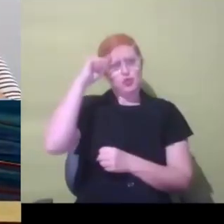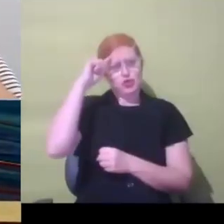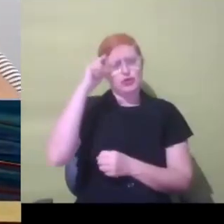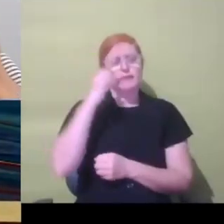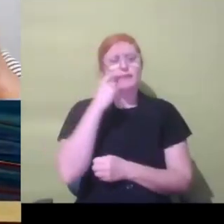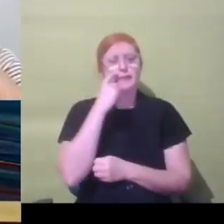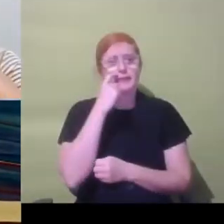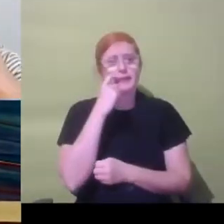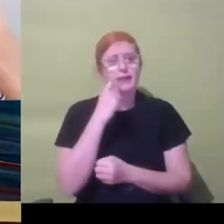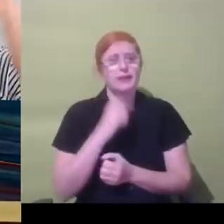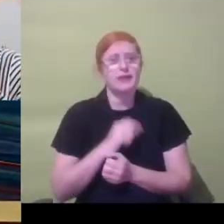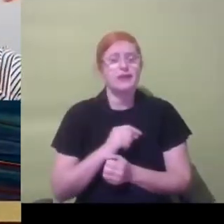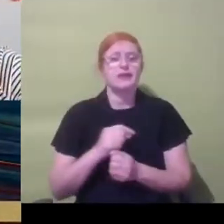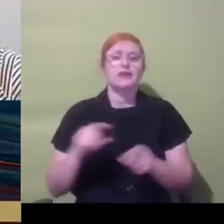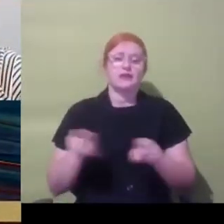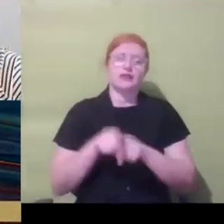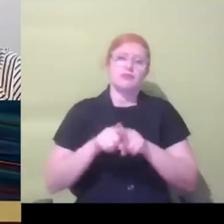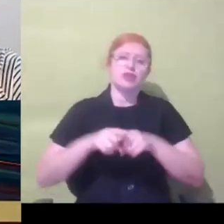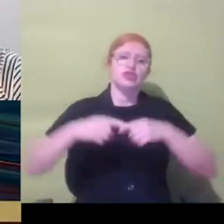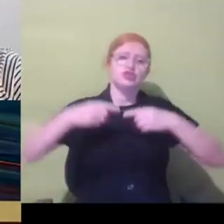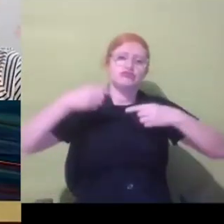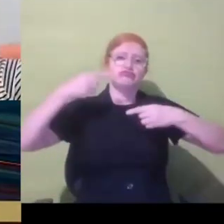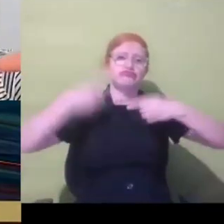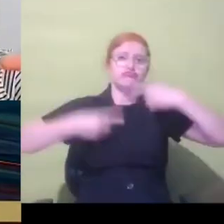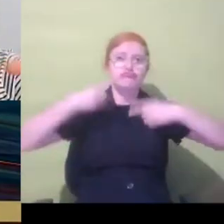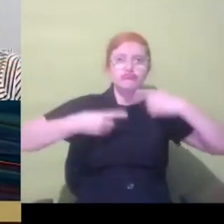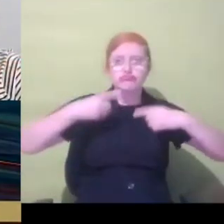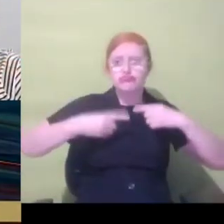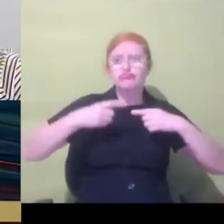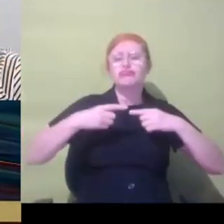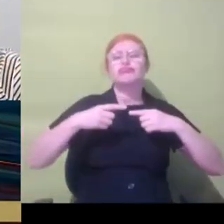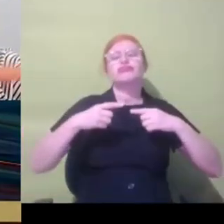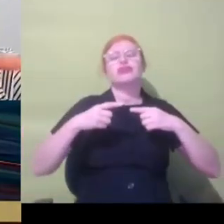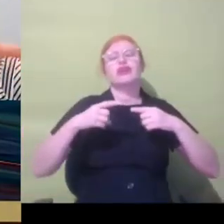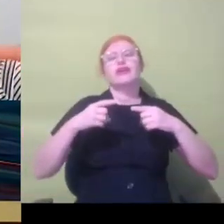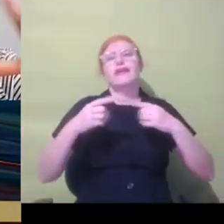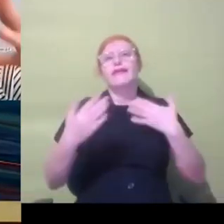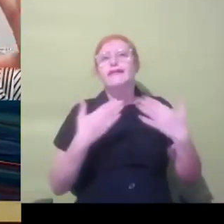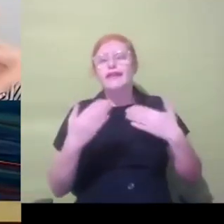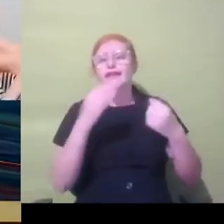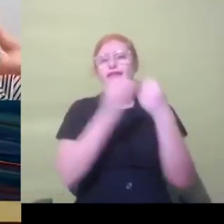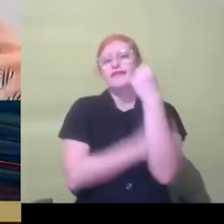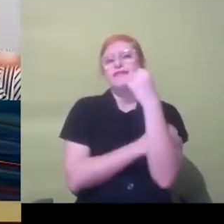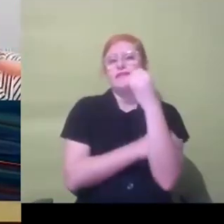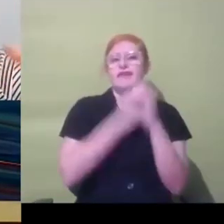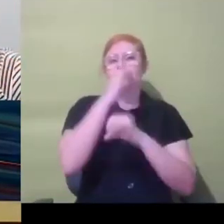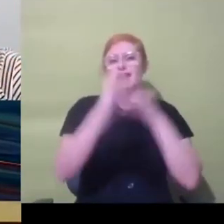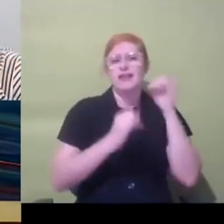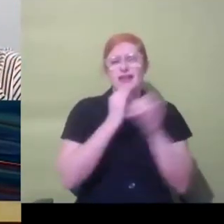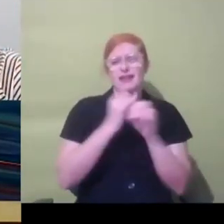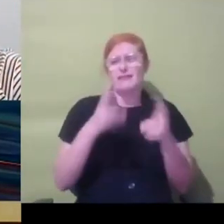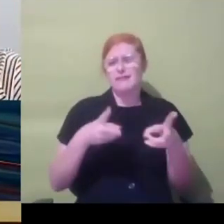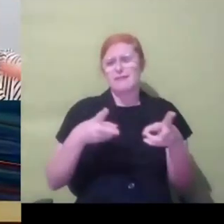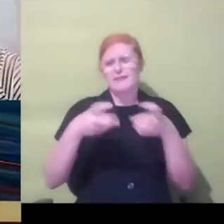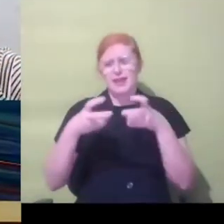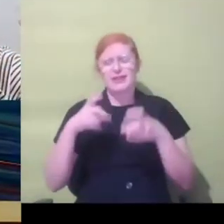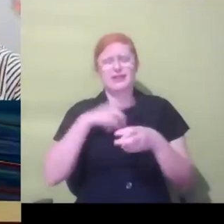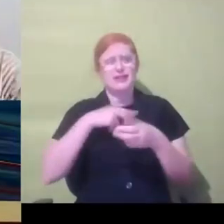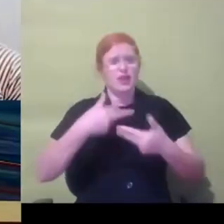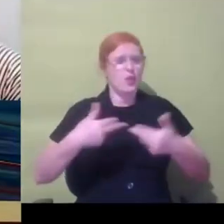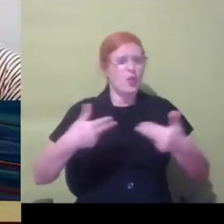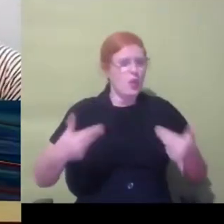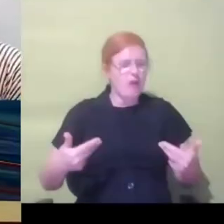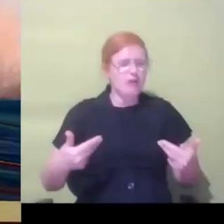A gente discute muito, né, Bibi? Que às vezes o feminismo na internet, a gente vê muita coisa